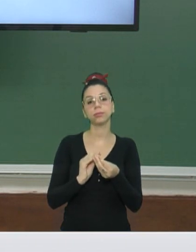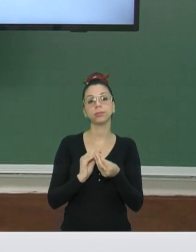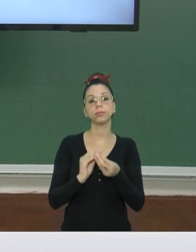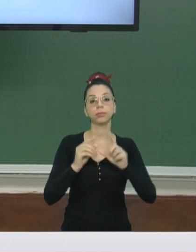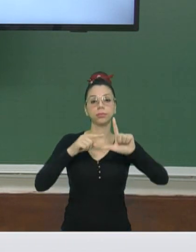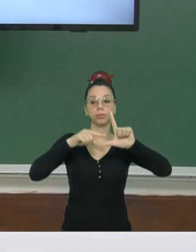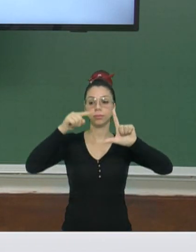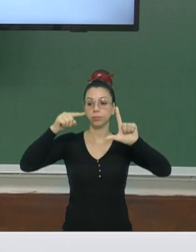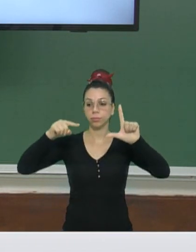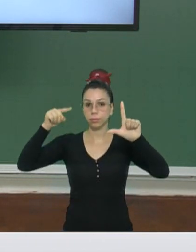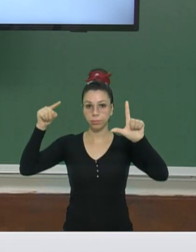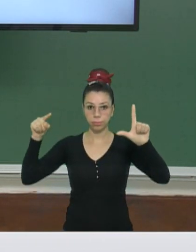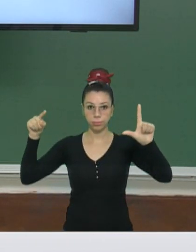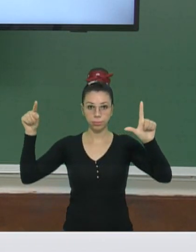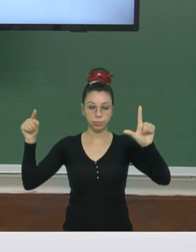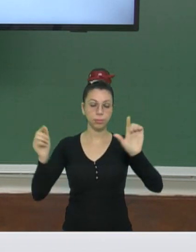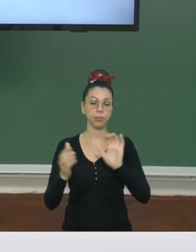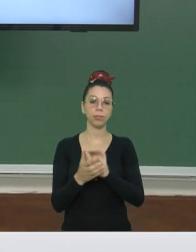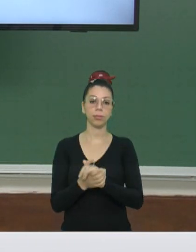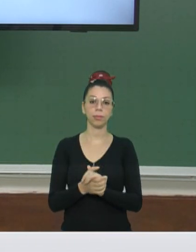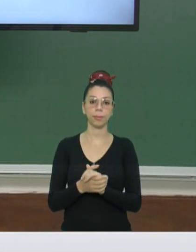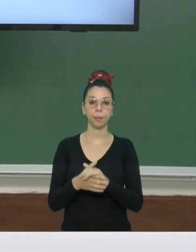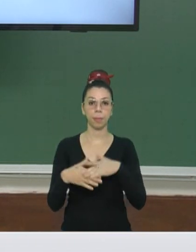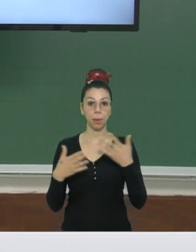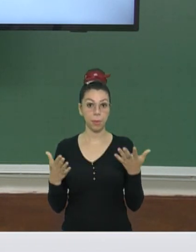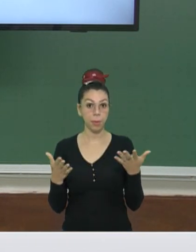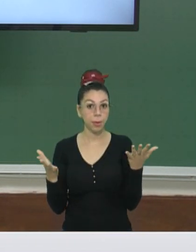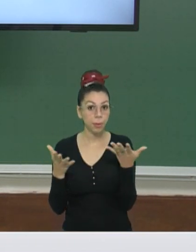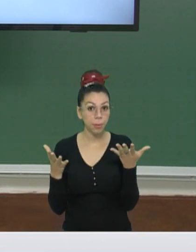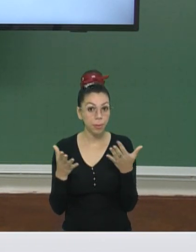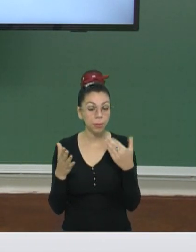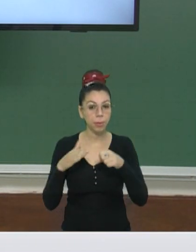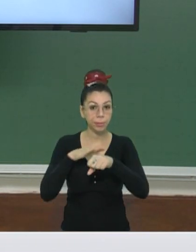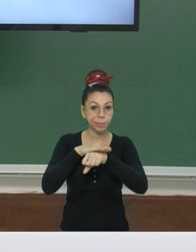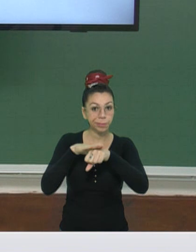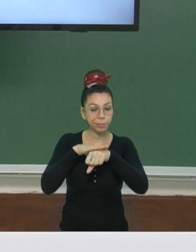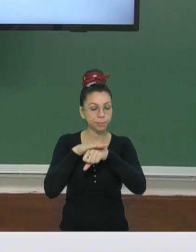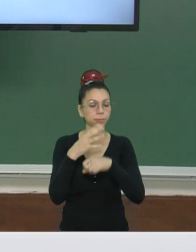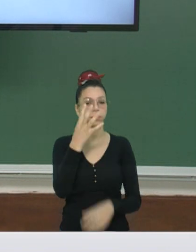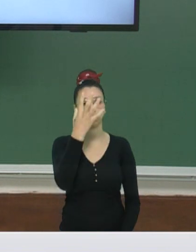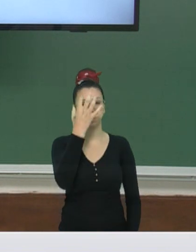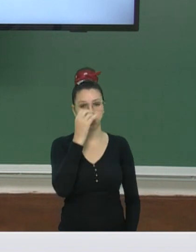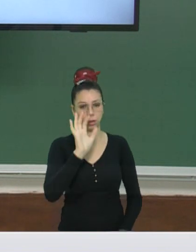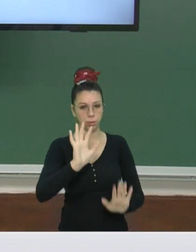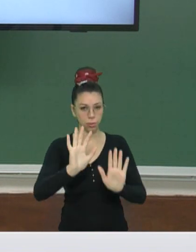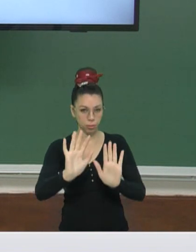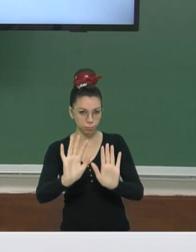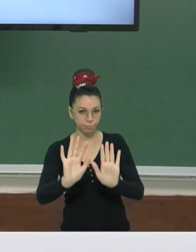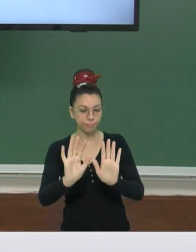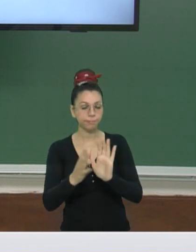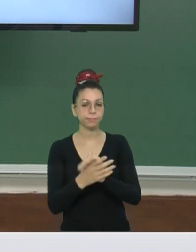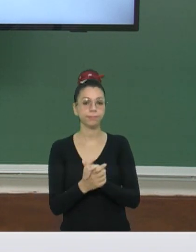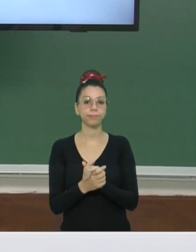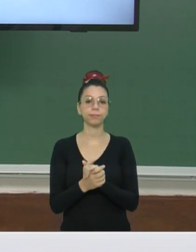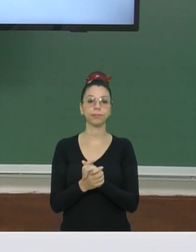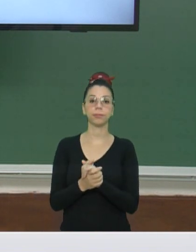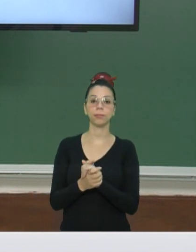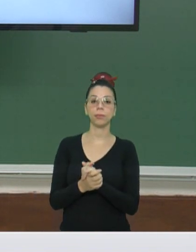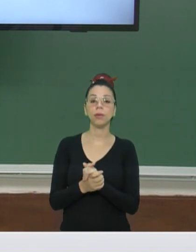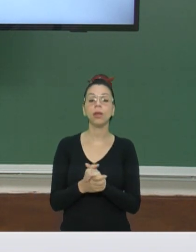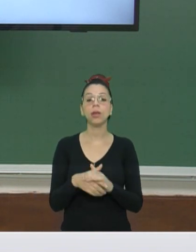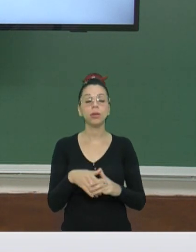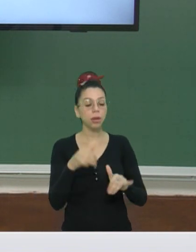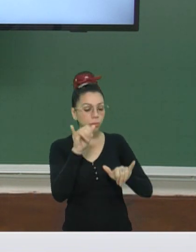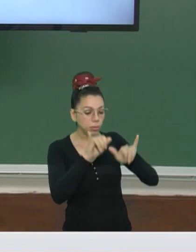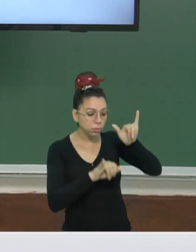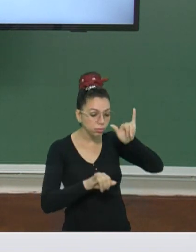ter uma conversa séria com vocês aqui. Nós, conferindo as provas Paraná, o